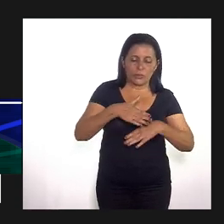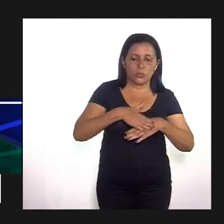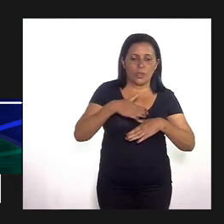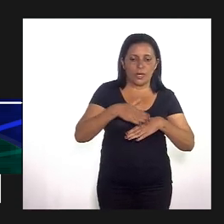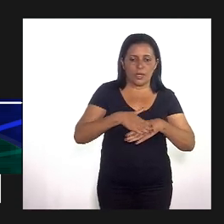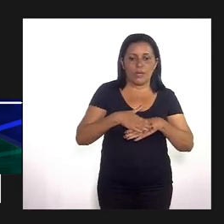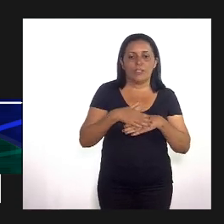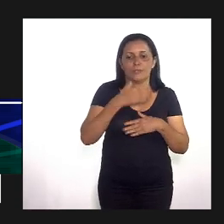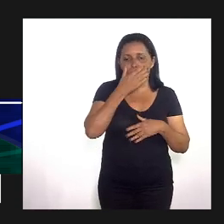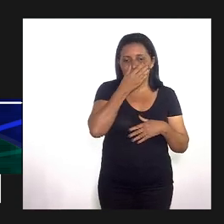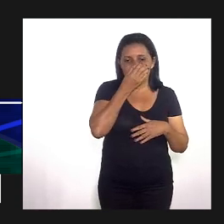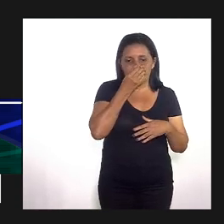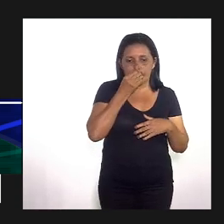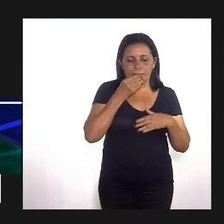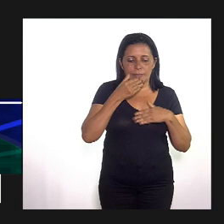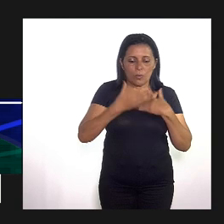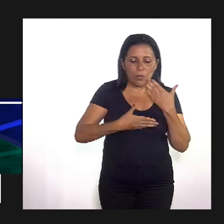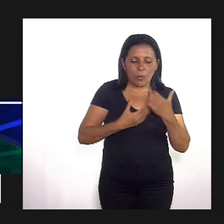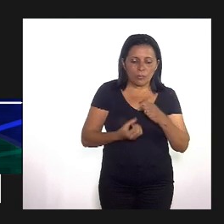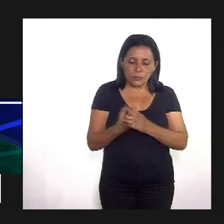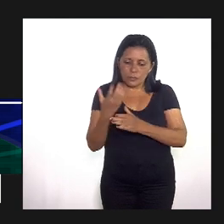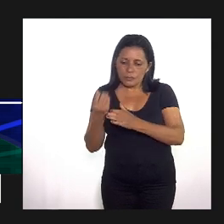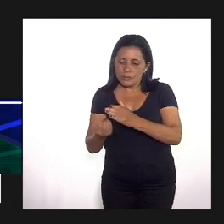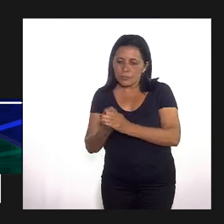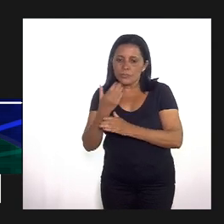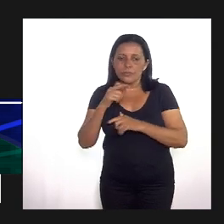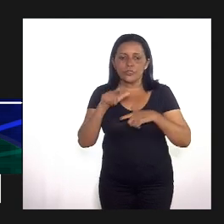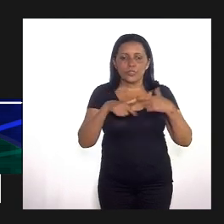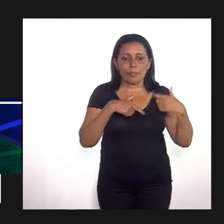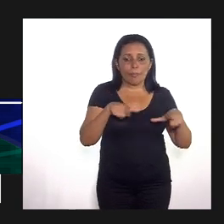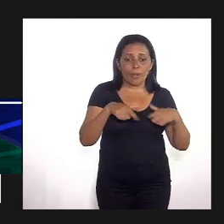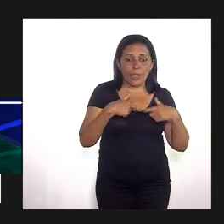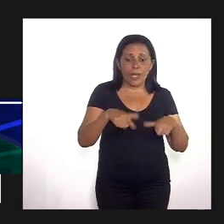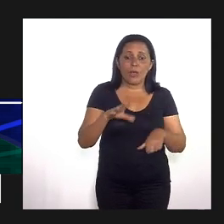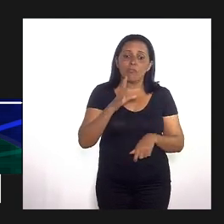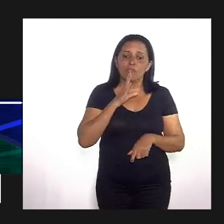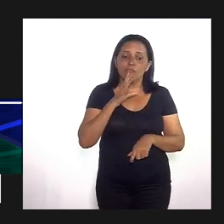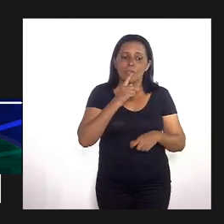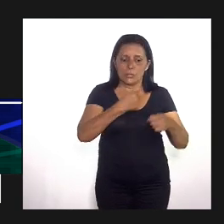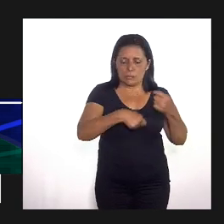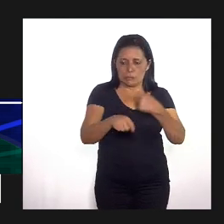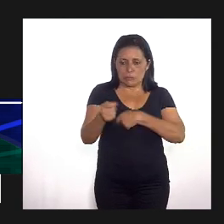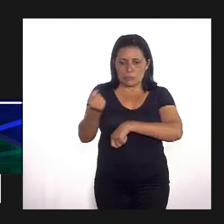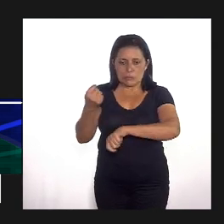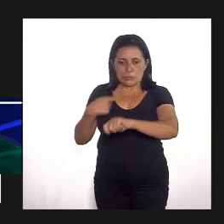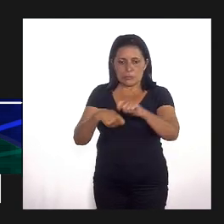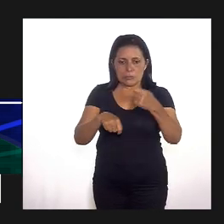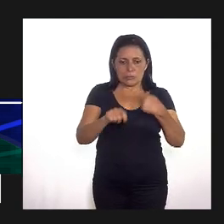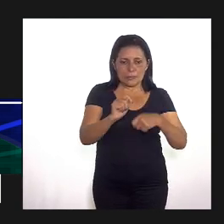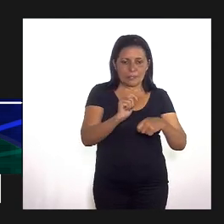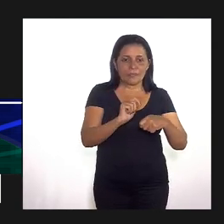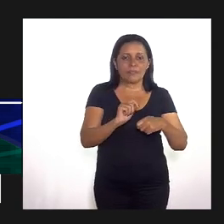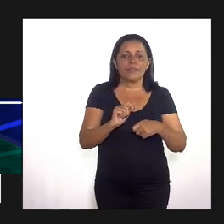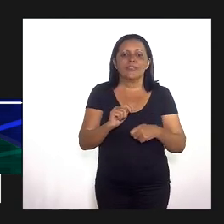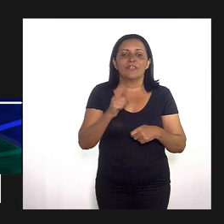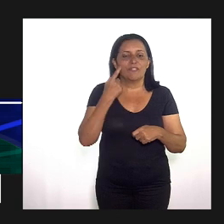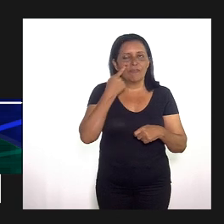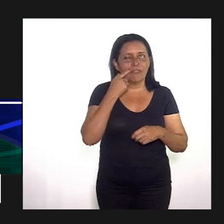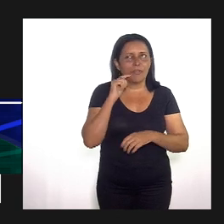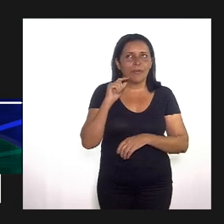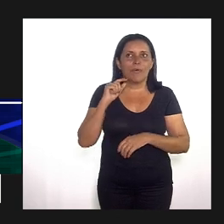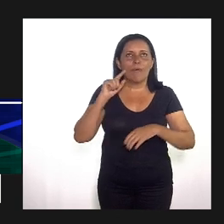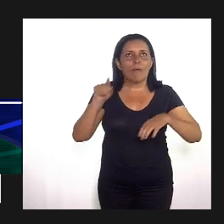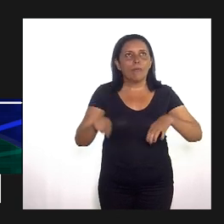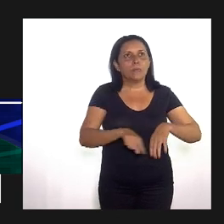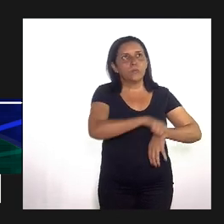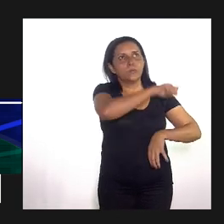na geração de empregos, com seus empreendimentos aí de reconhecimento, como é a Roda Gigante, a Rio Star,